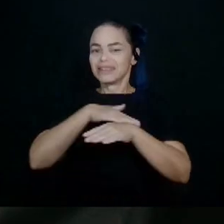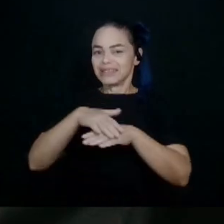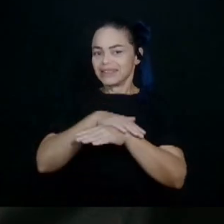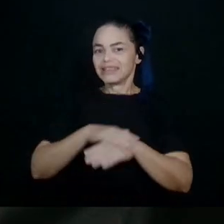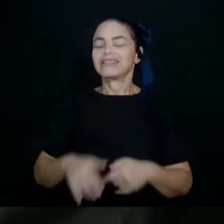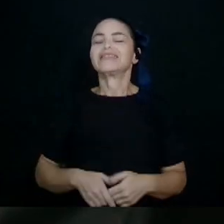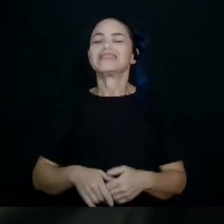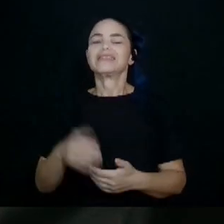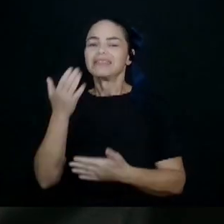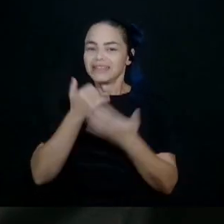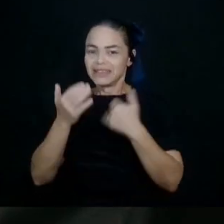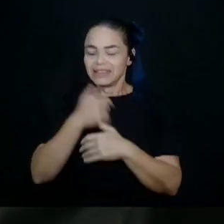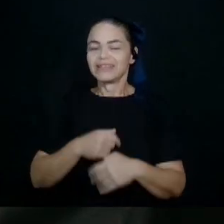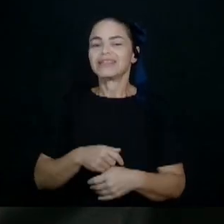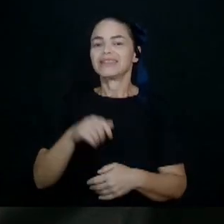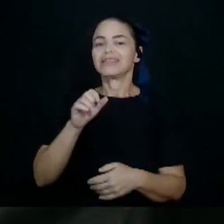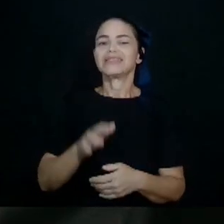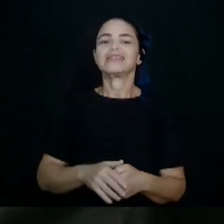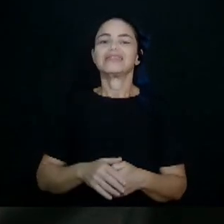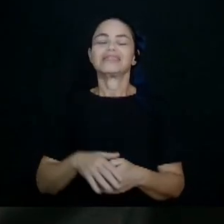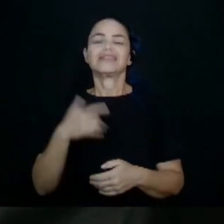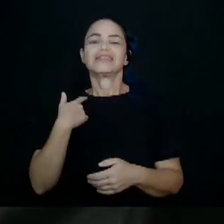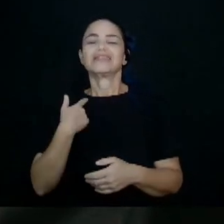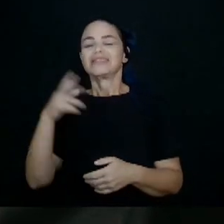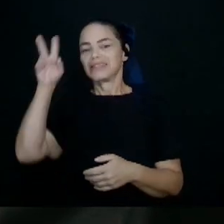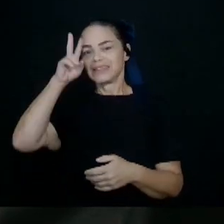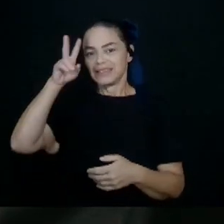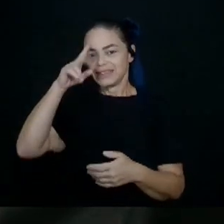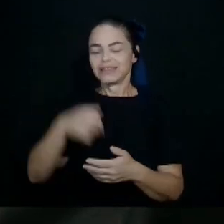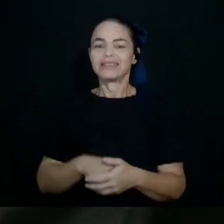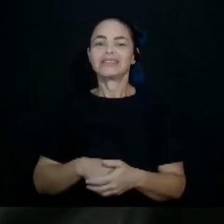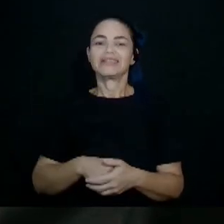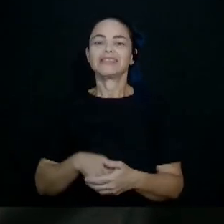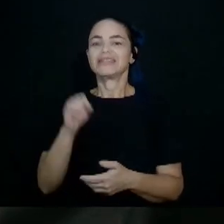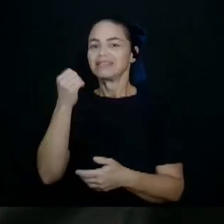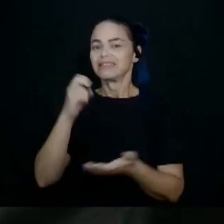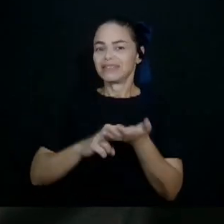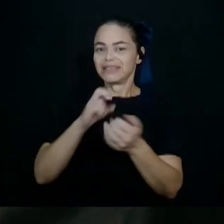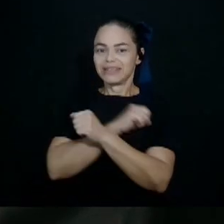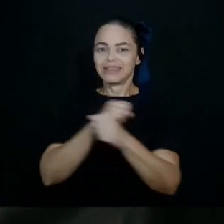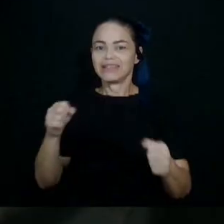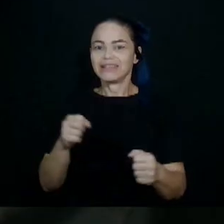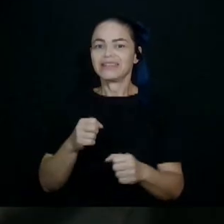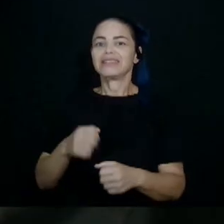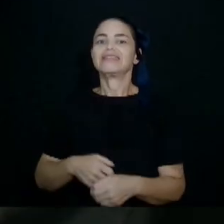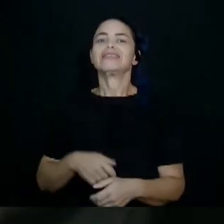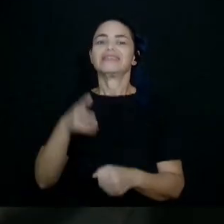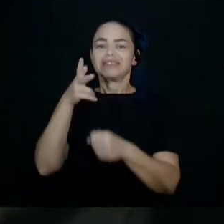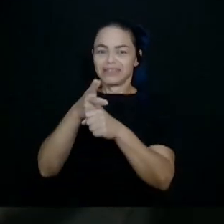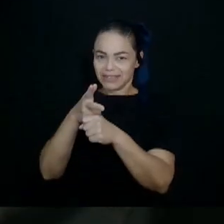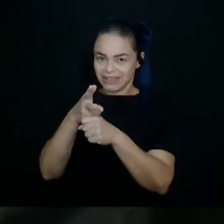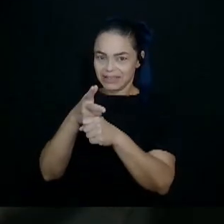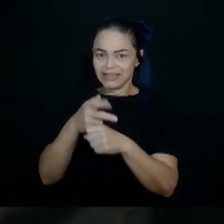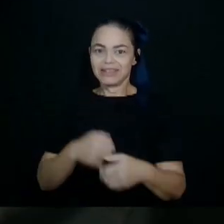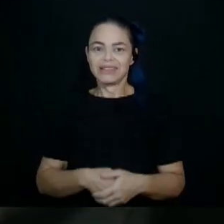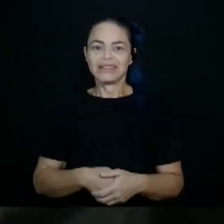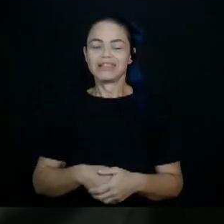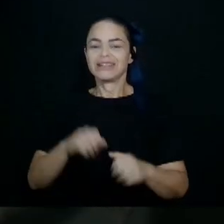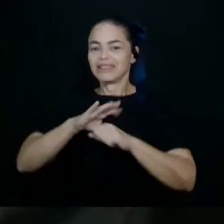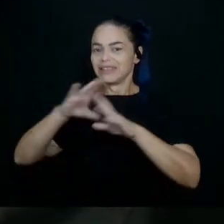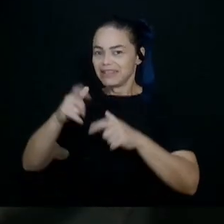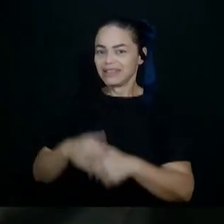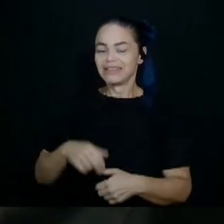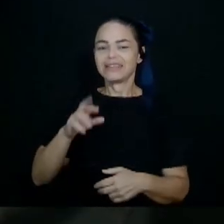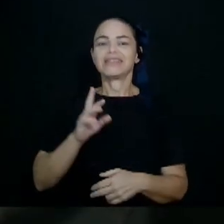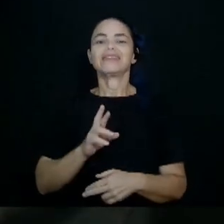alimentos ultraprocessados na segunda-feira, a partir das 8 da manhã, em mais uma edição do nosso Estúdio Câmara. E claro que a gente espera por